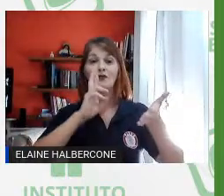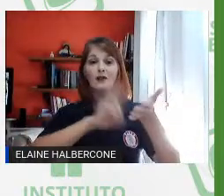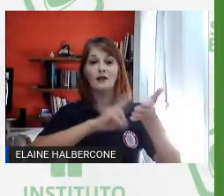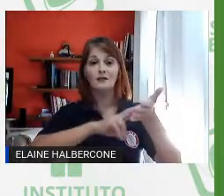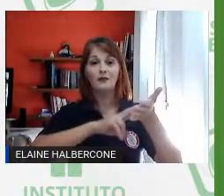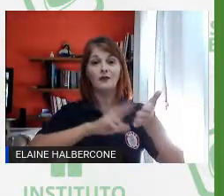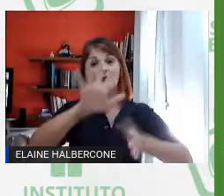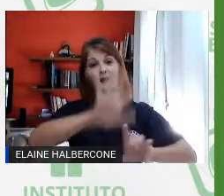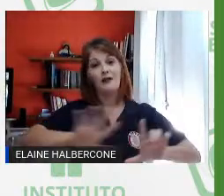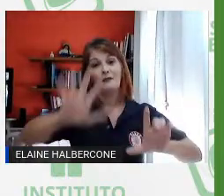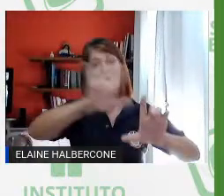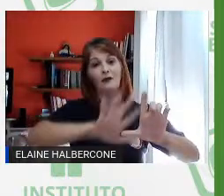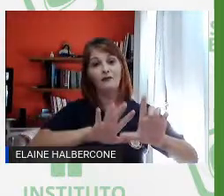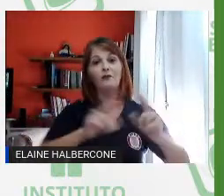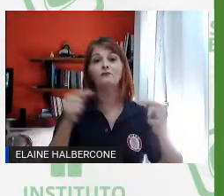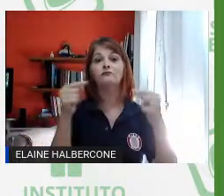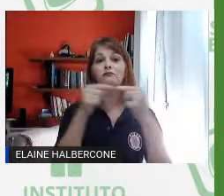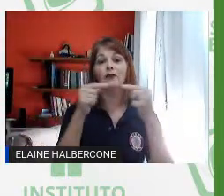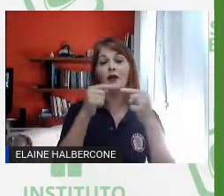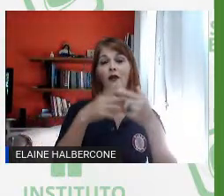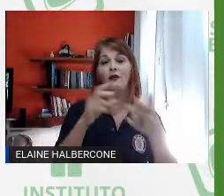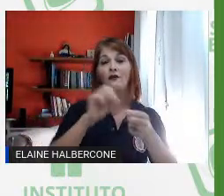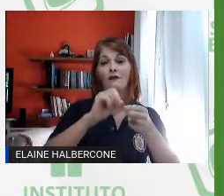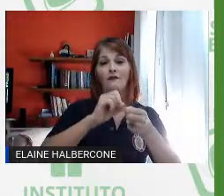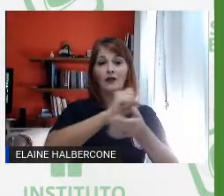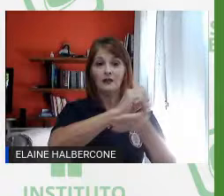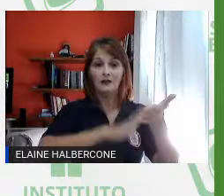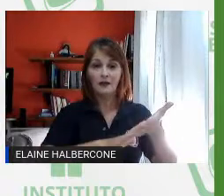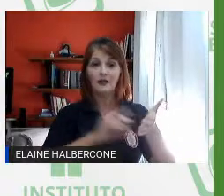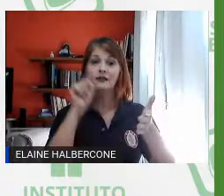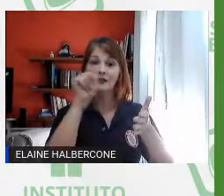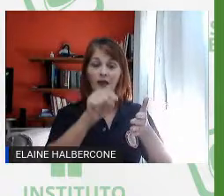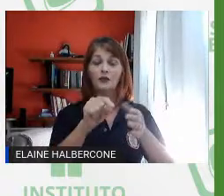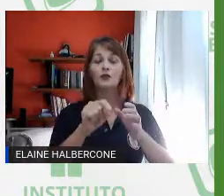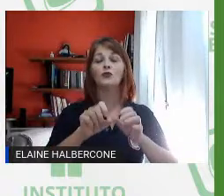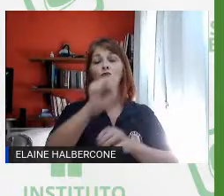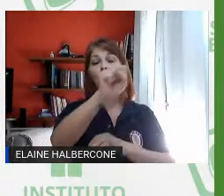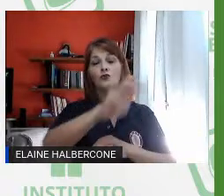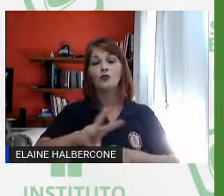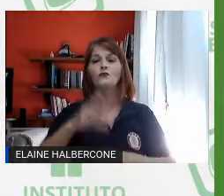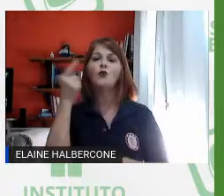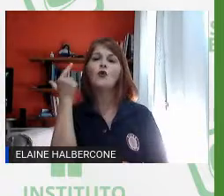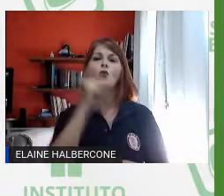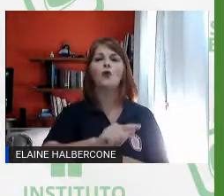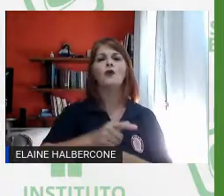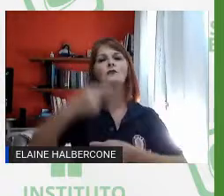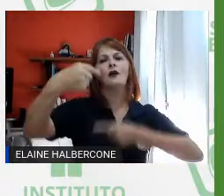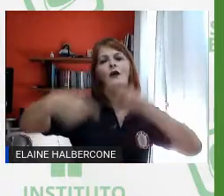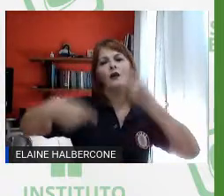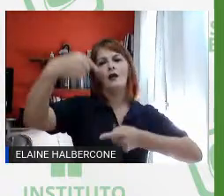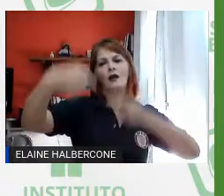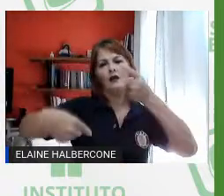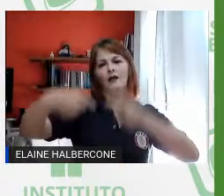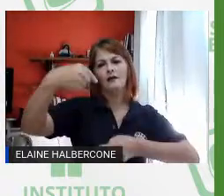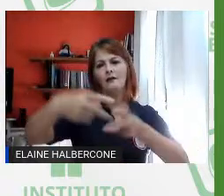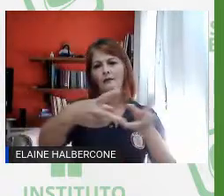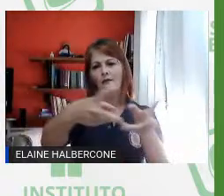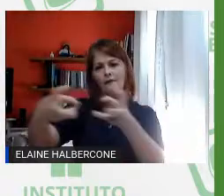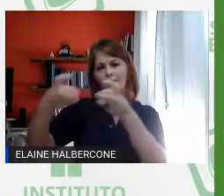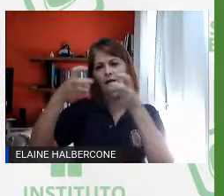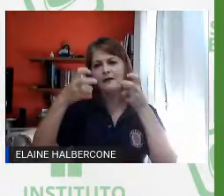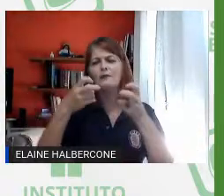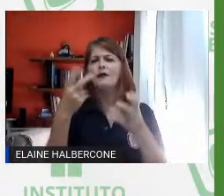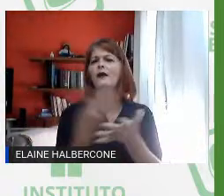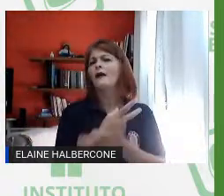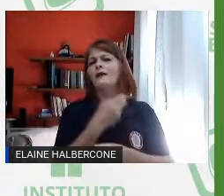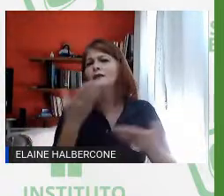plataforma. De acordo com o que eles fazem as atividades no GeoGebra, eles conseguem criar uma discussão, perceber por que isso está